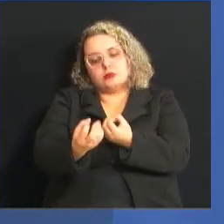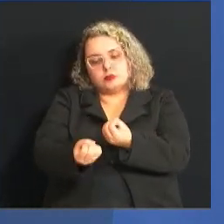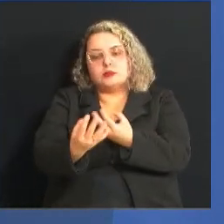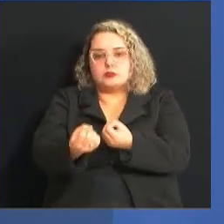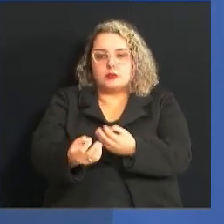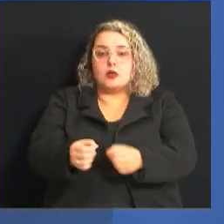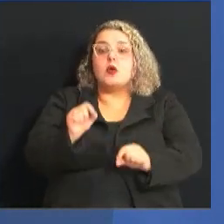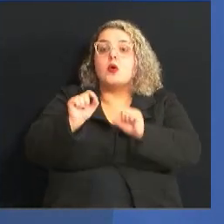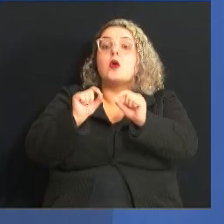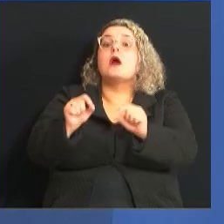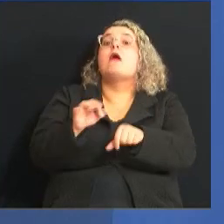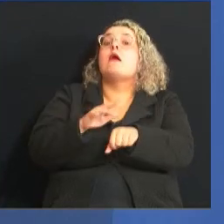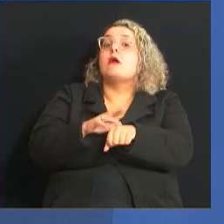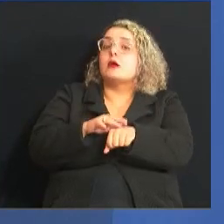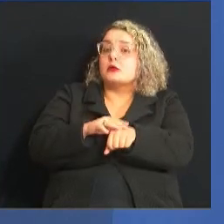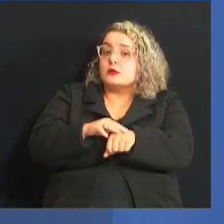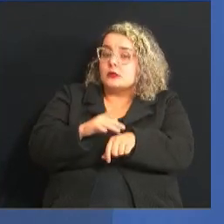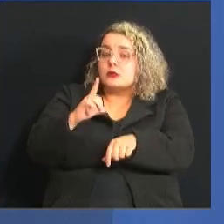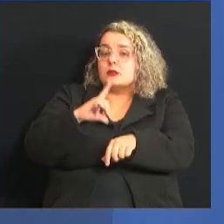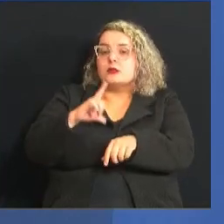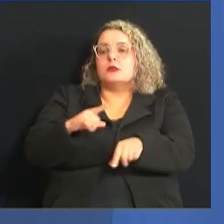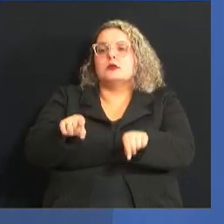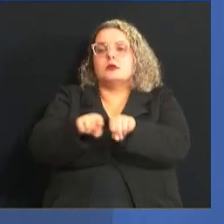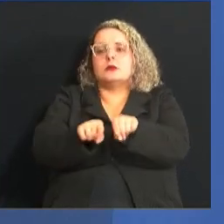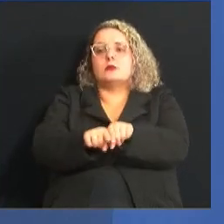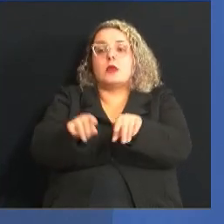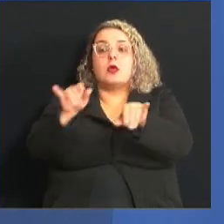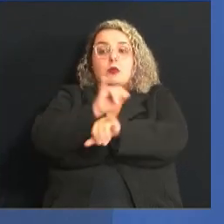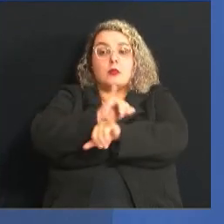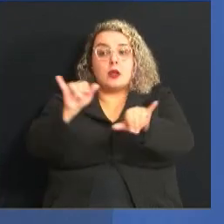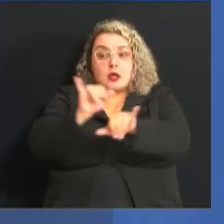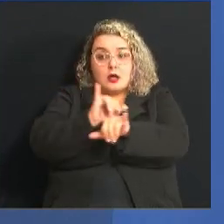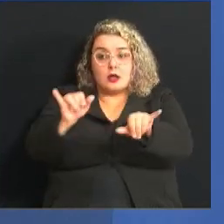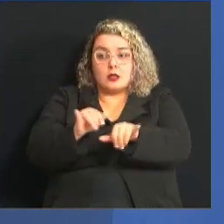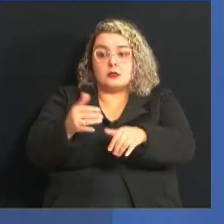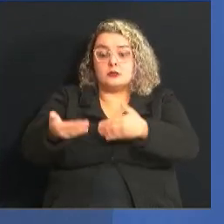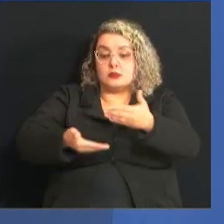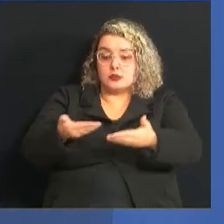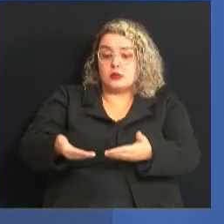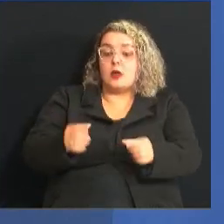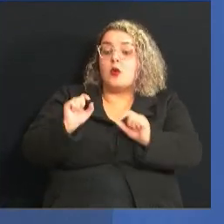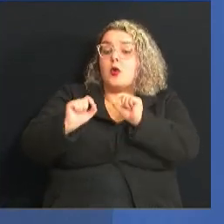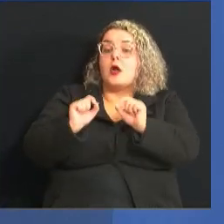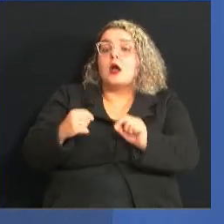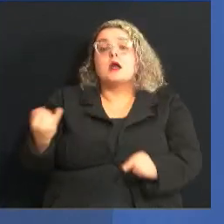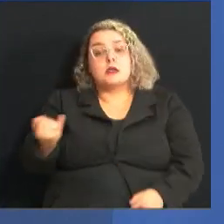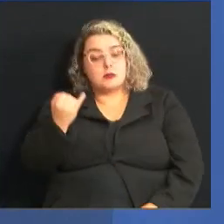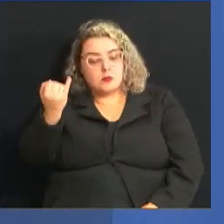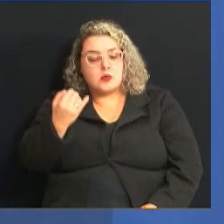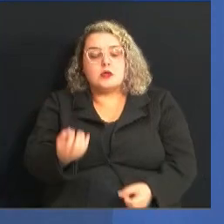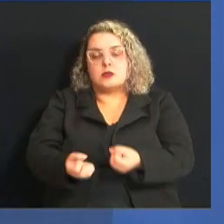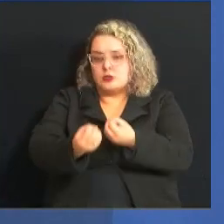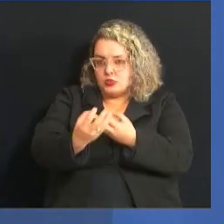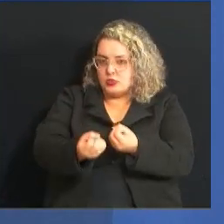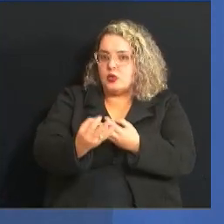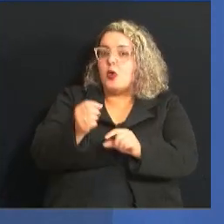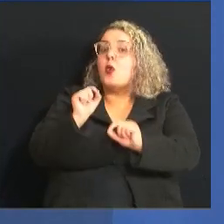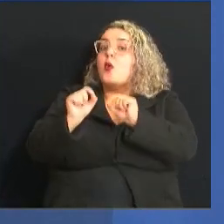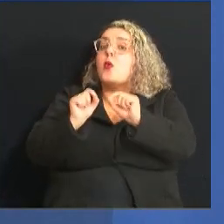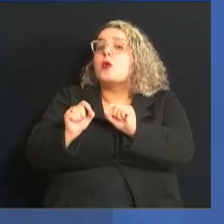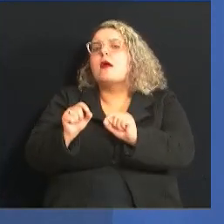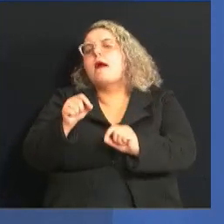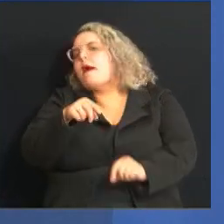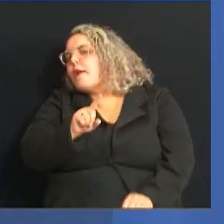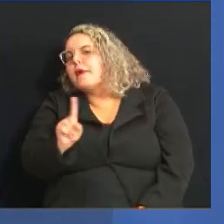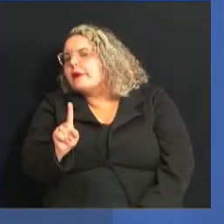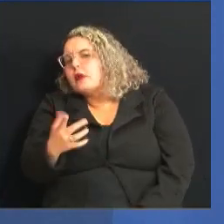a doença. A gente está tendo aí, inclusive, uma campanha para tratar justamente dessa importante informação do que é, do que não é, de como